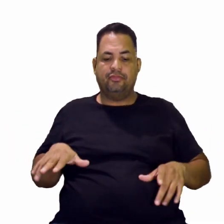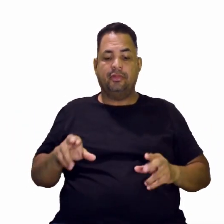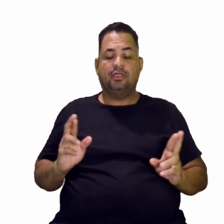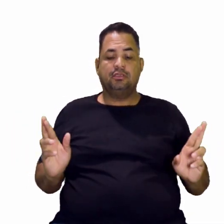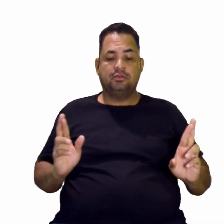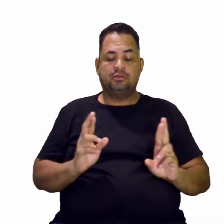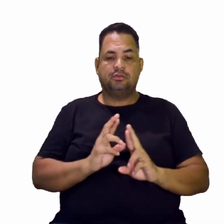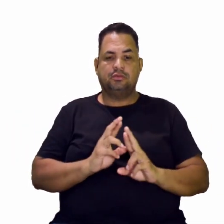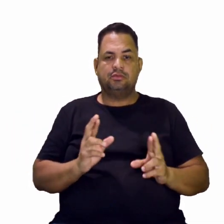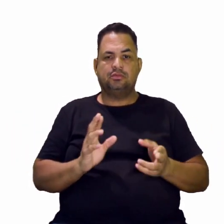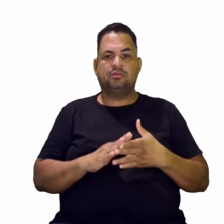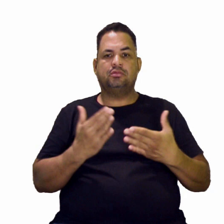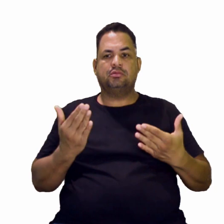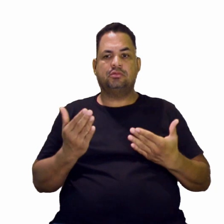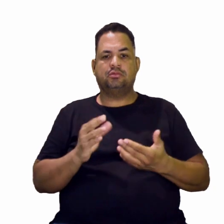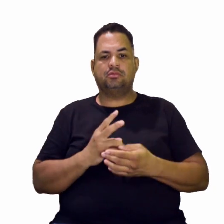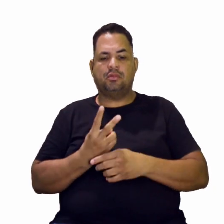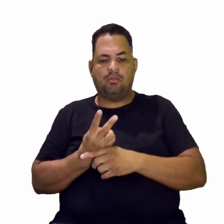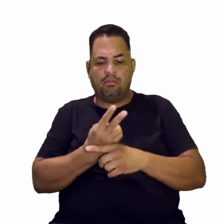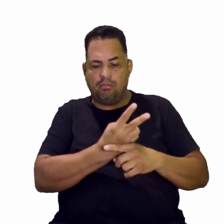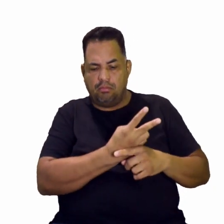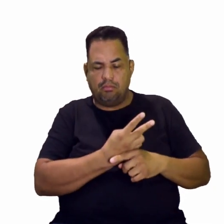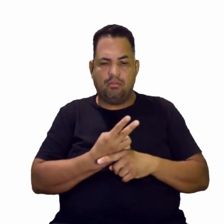ecossistema. Uma vai mais atrás de